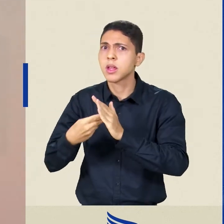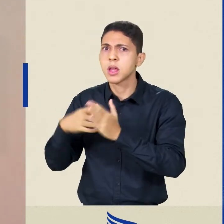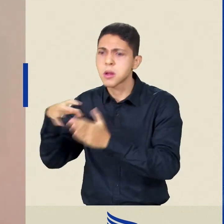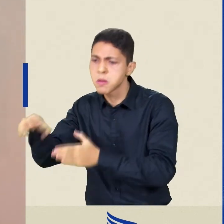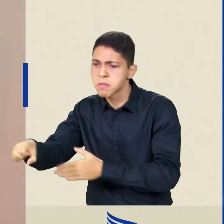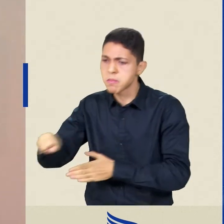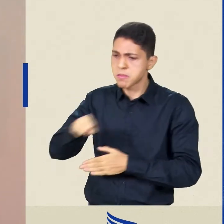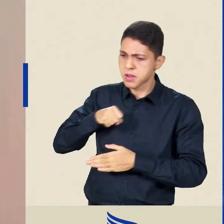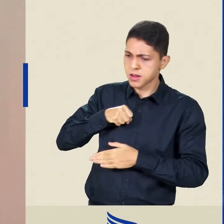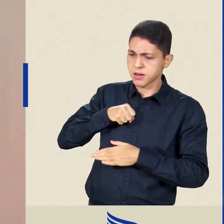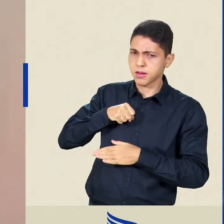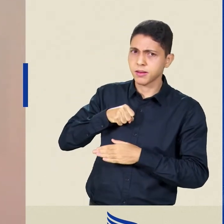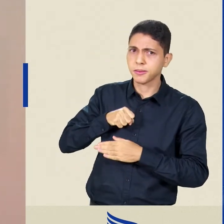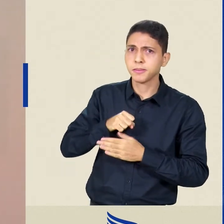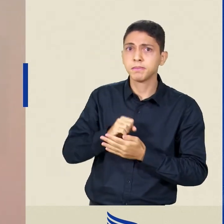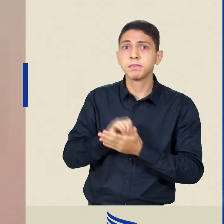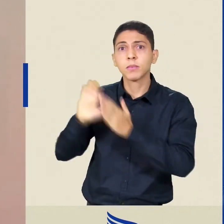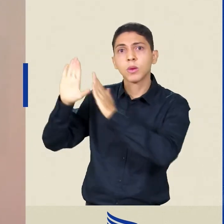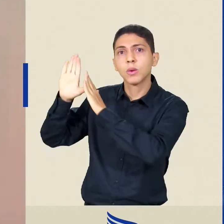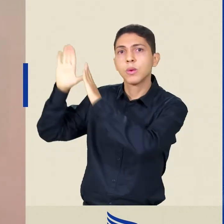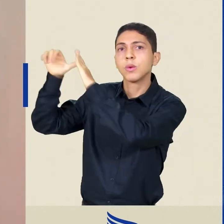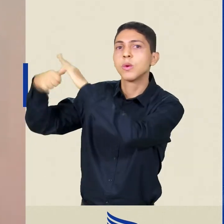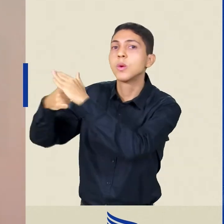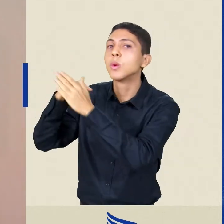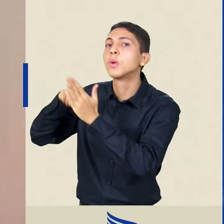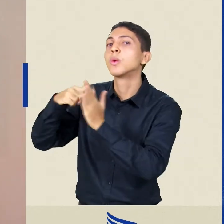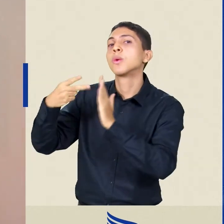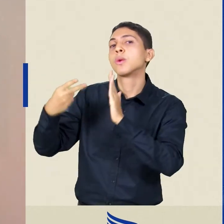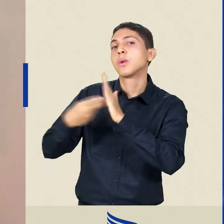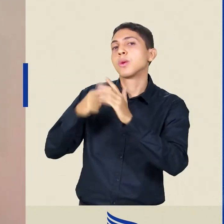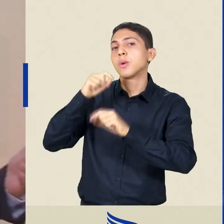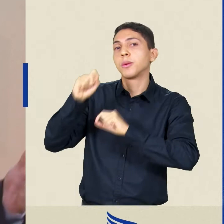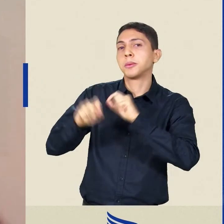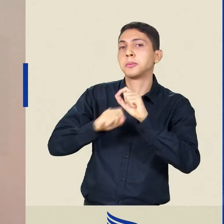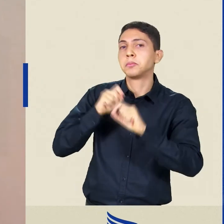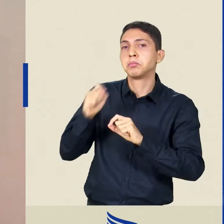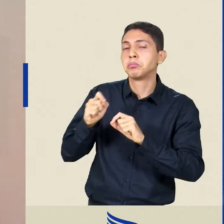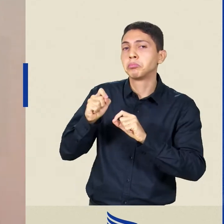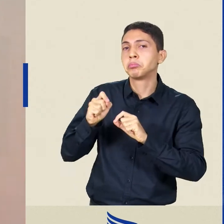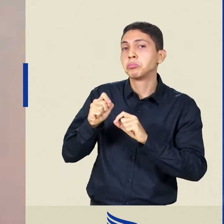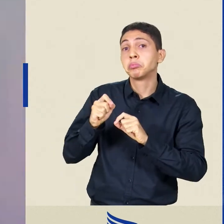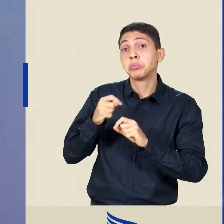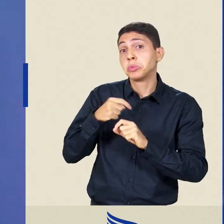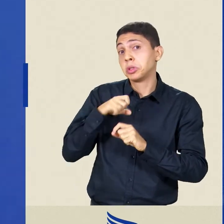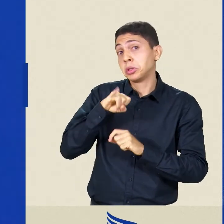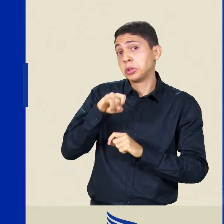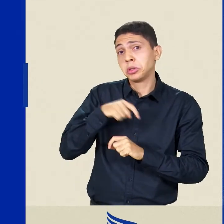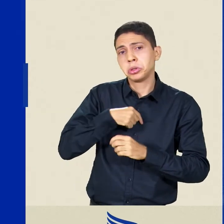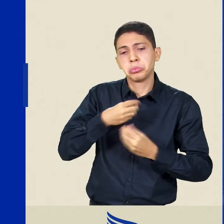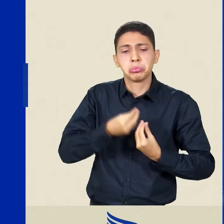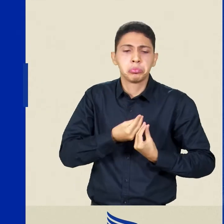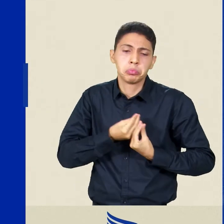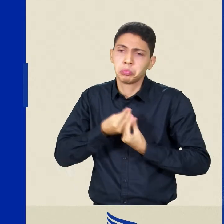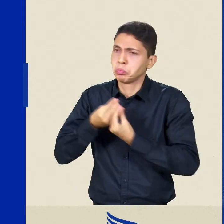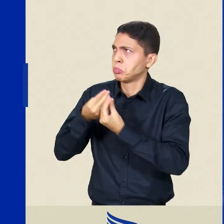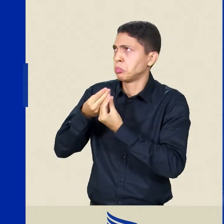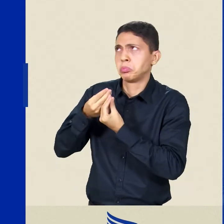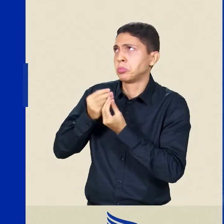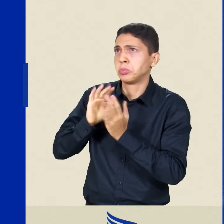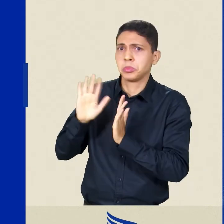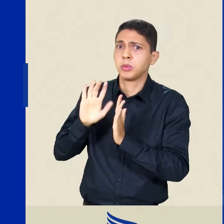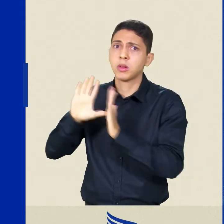pertence. Roubar a Deus significa não devolver a Ele o que lhe é devido. Roubará o homem a